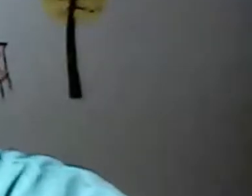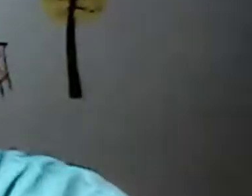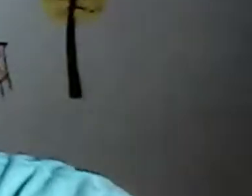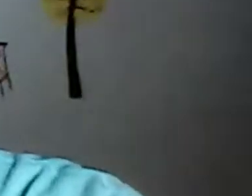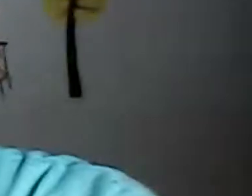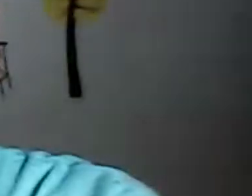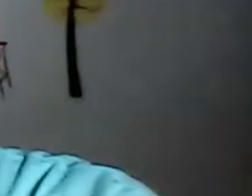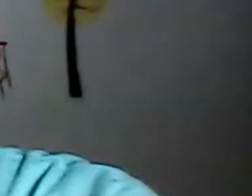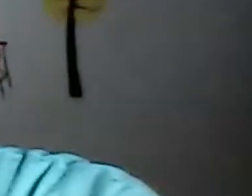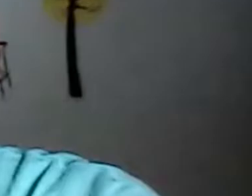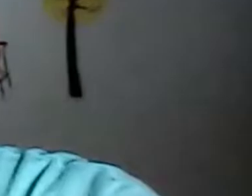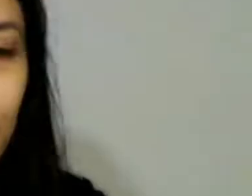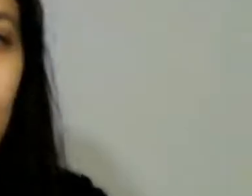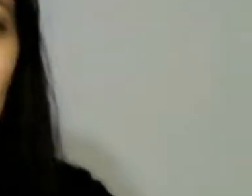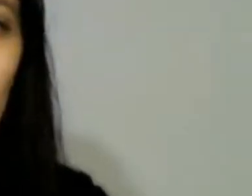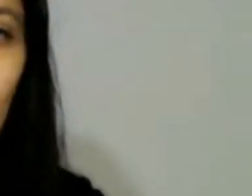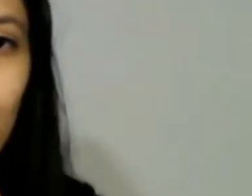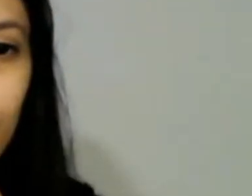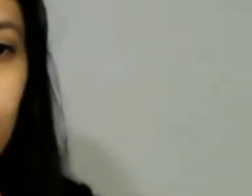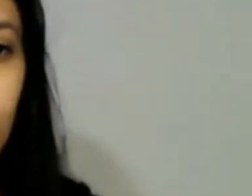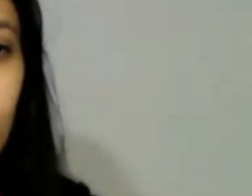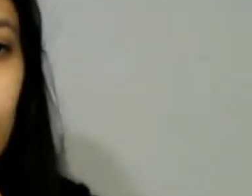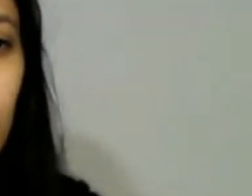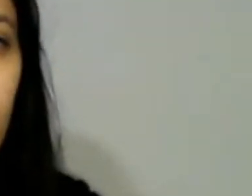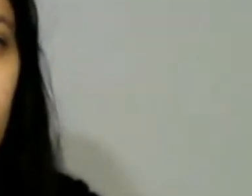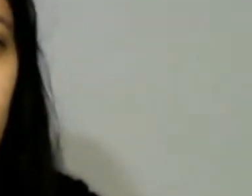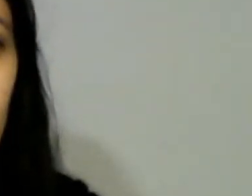Desculpa. Desculpa, gente, só um minutinho.